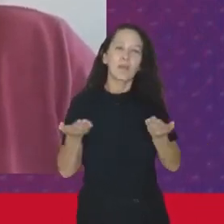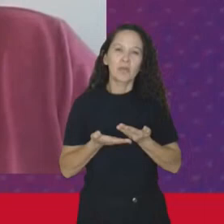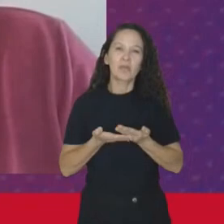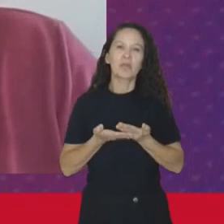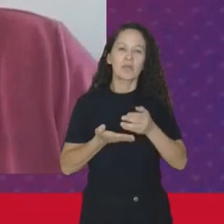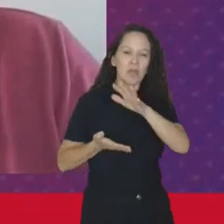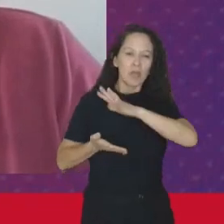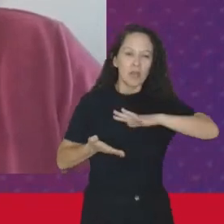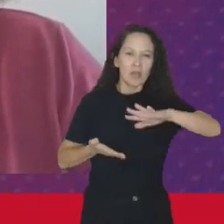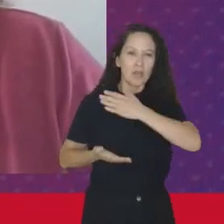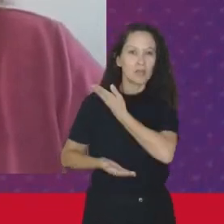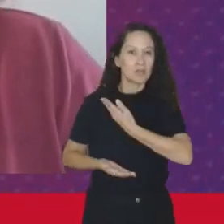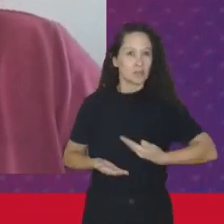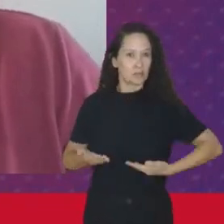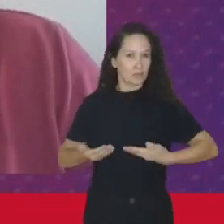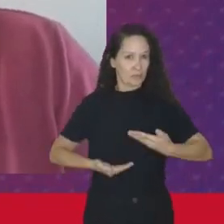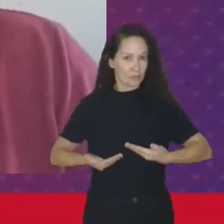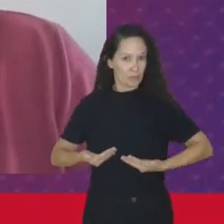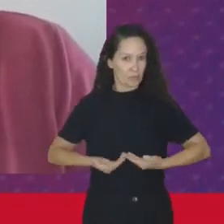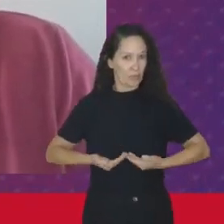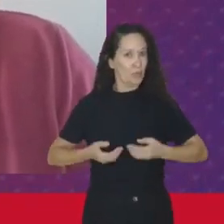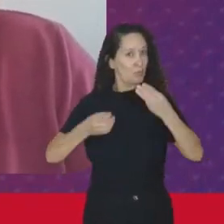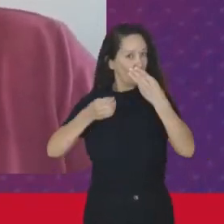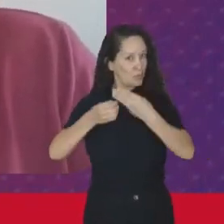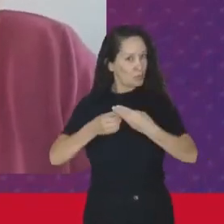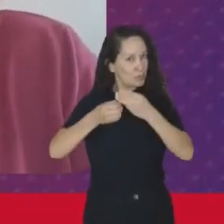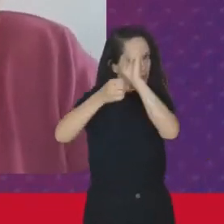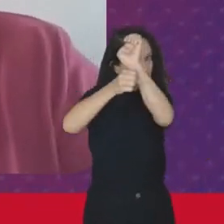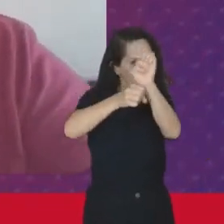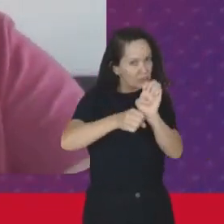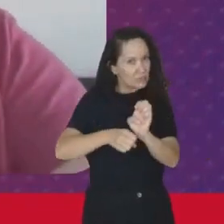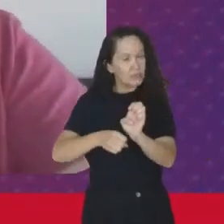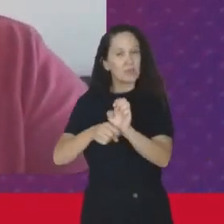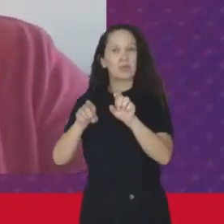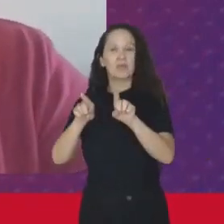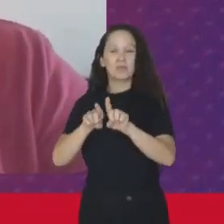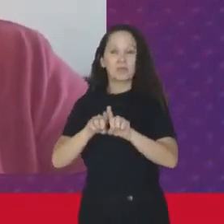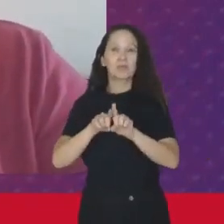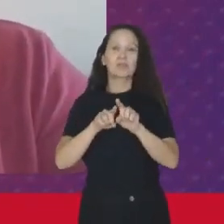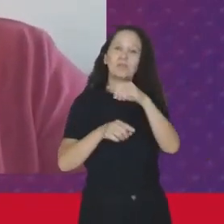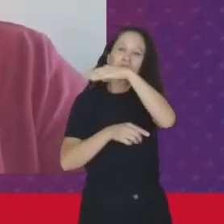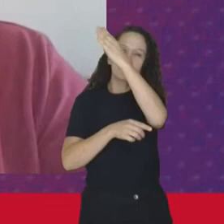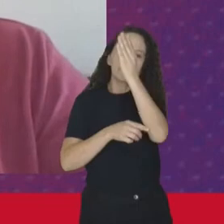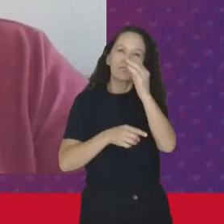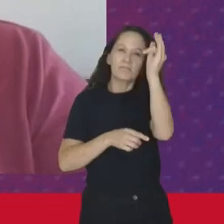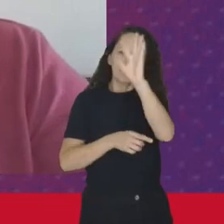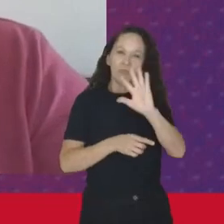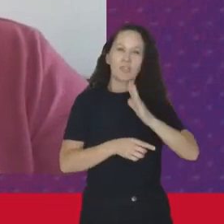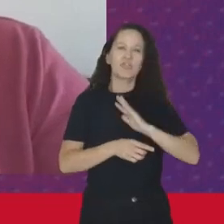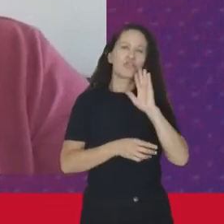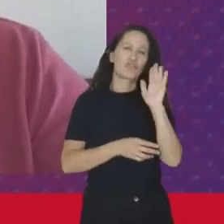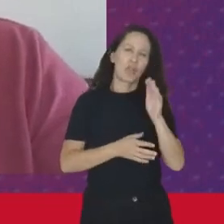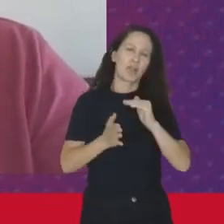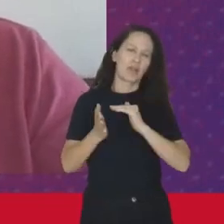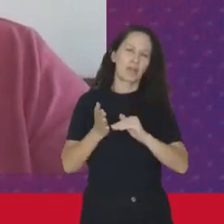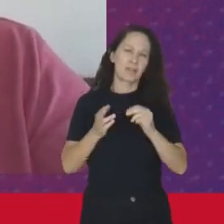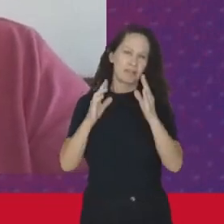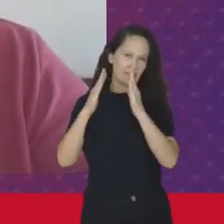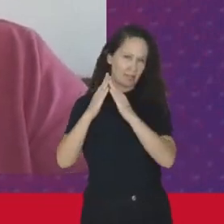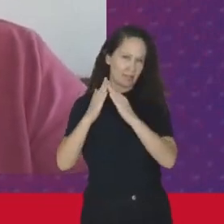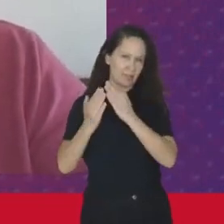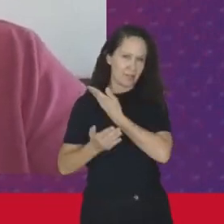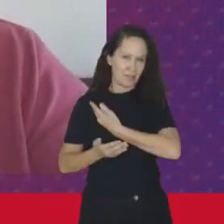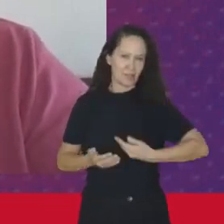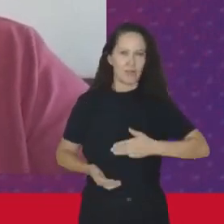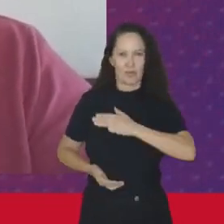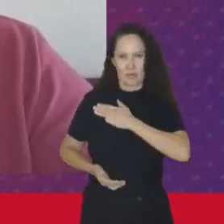no serviço público no nível municipal, estadual e nacional. Fui secretária de habitação nos governos